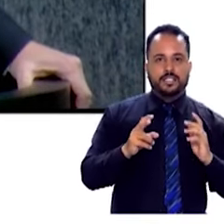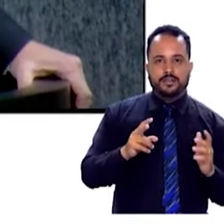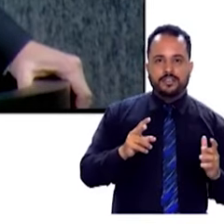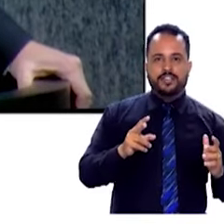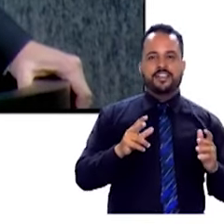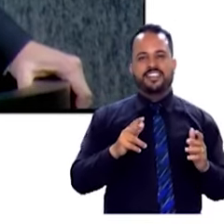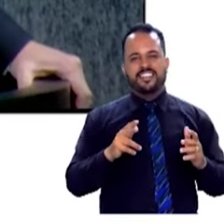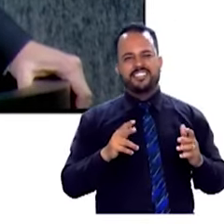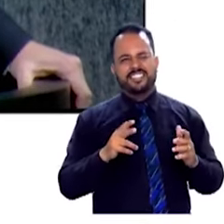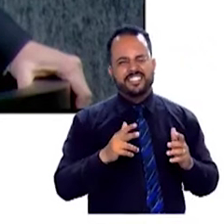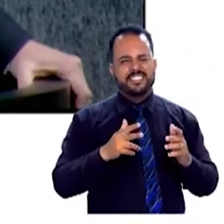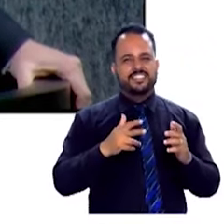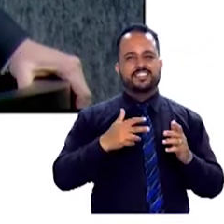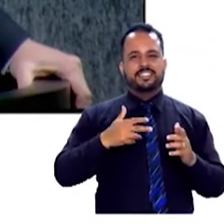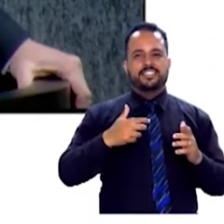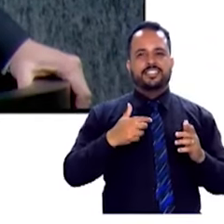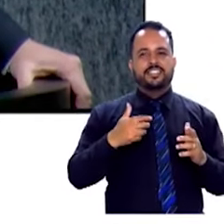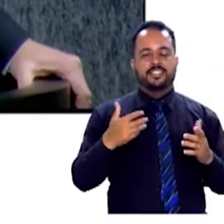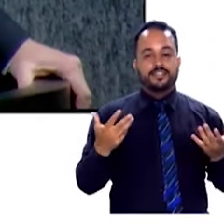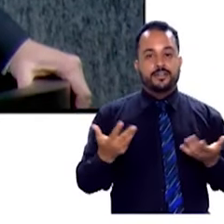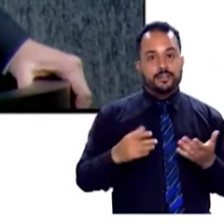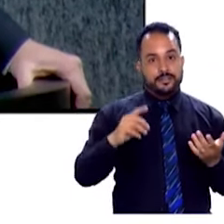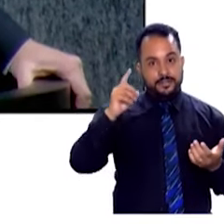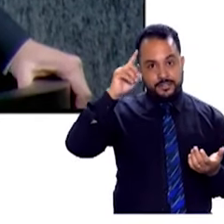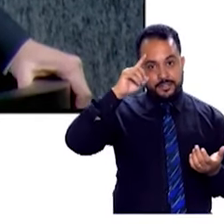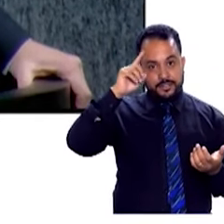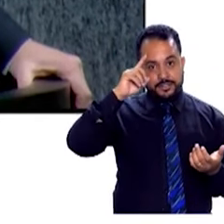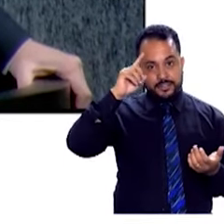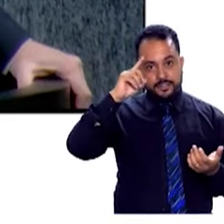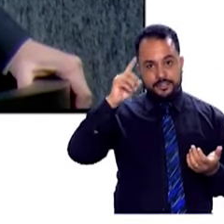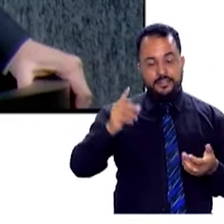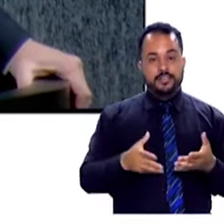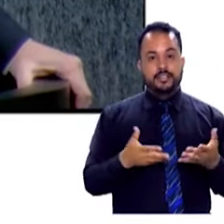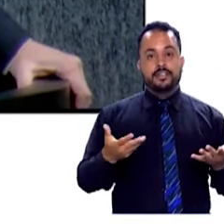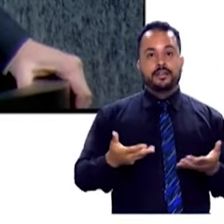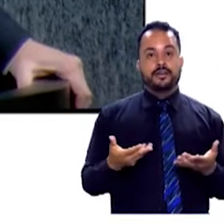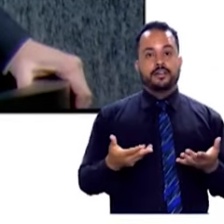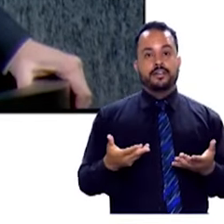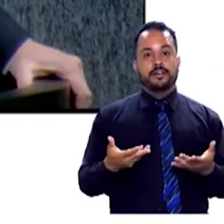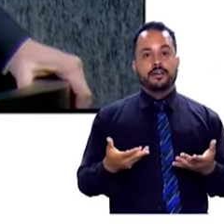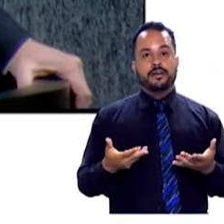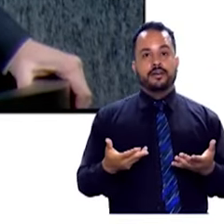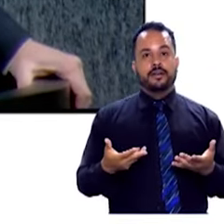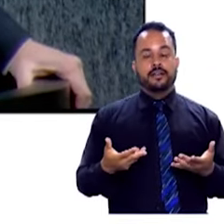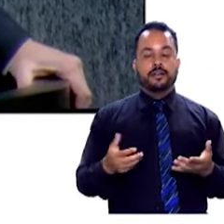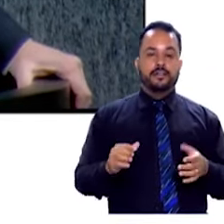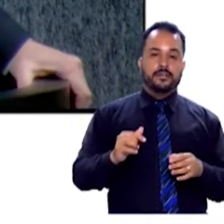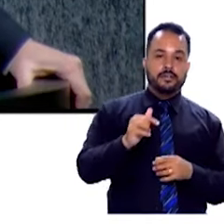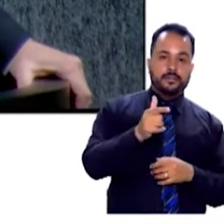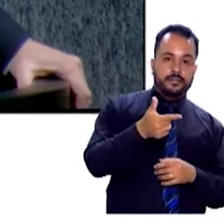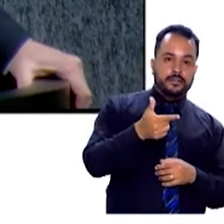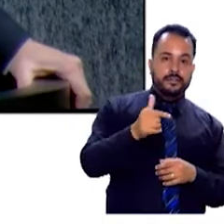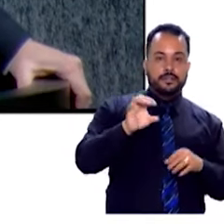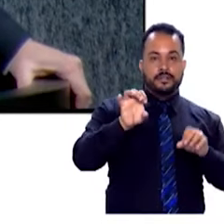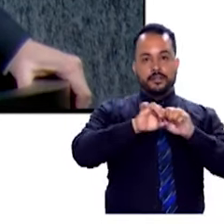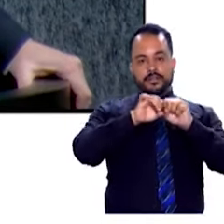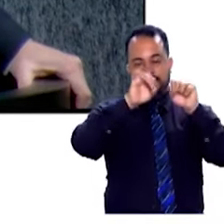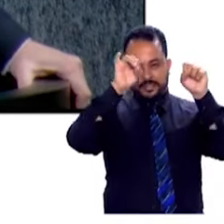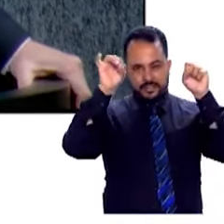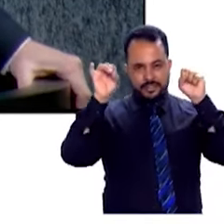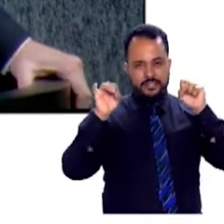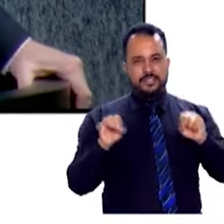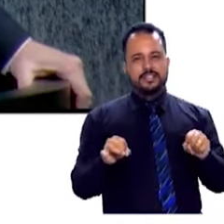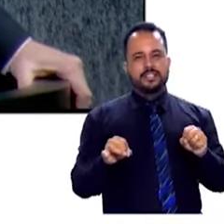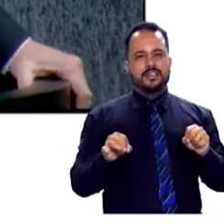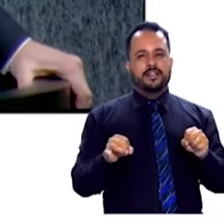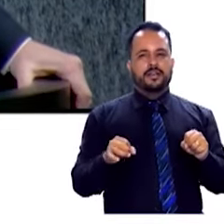H mas hoje em dia isso coisas são separadas então eles são justices eh são 12 o sistema de appointment é muito pouco